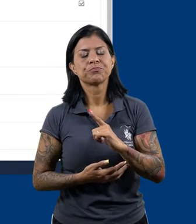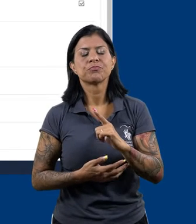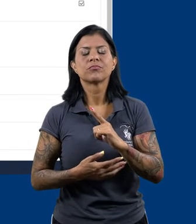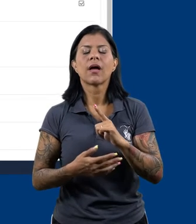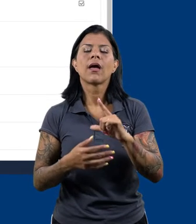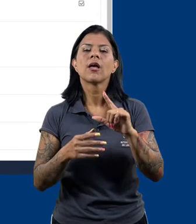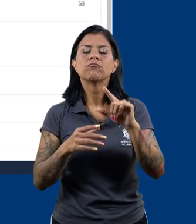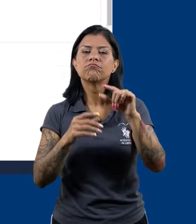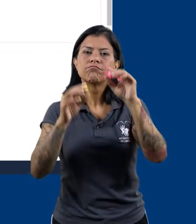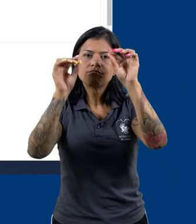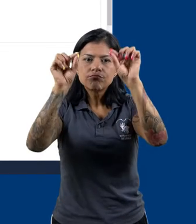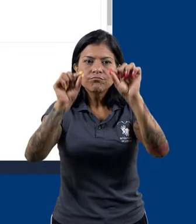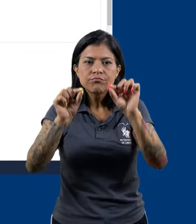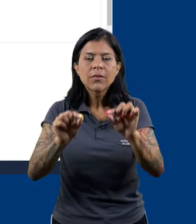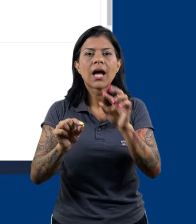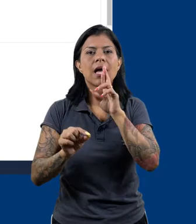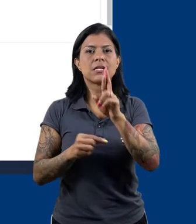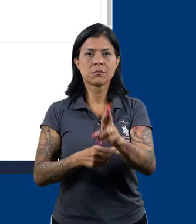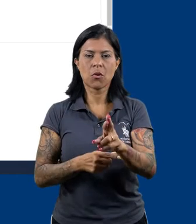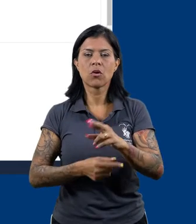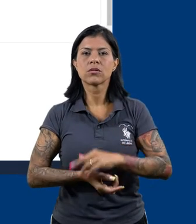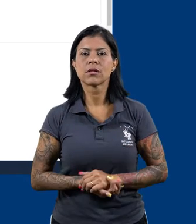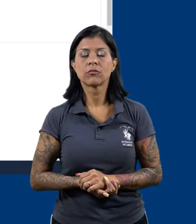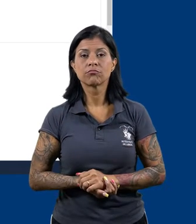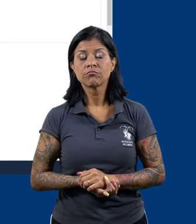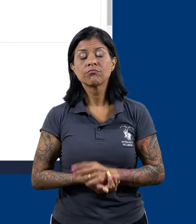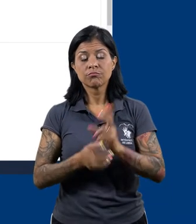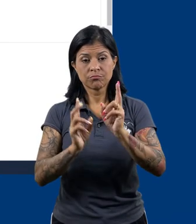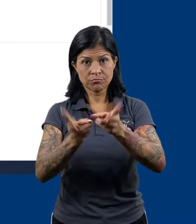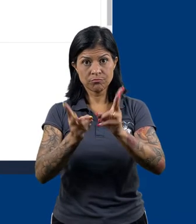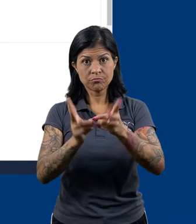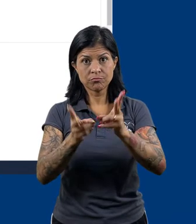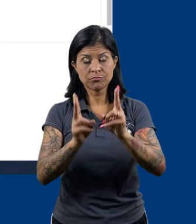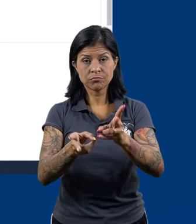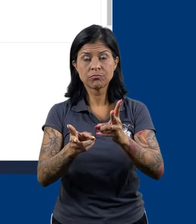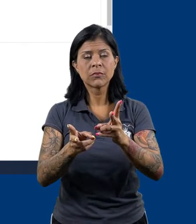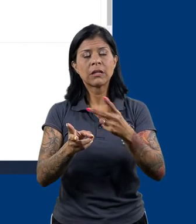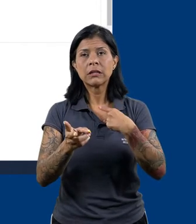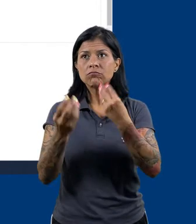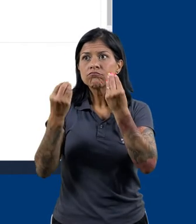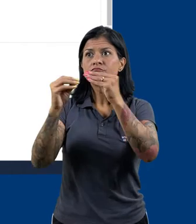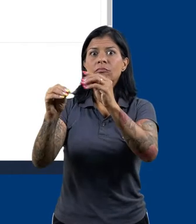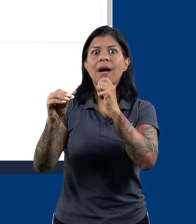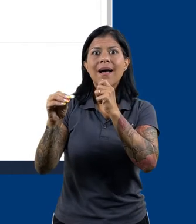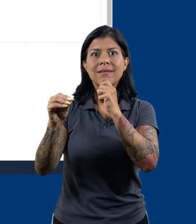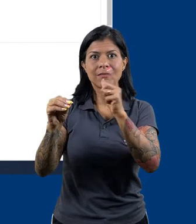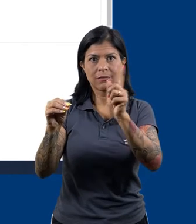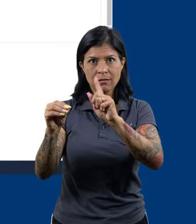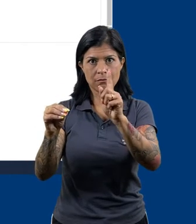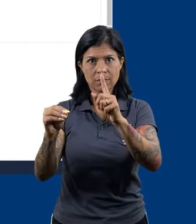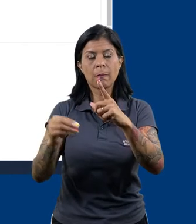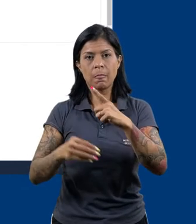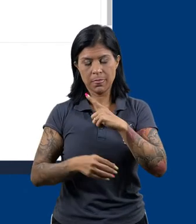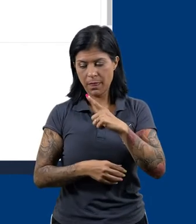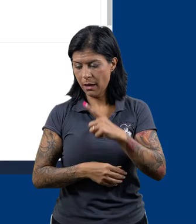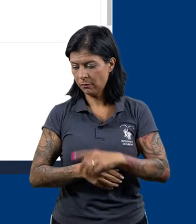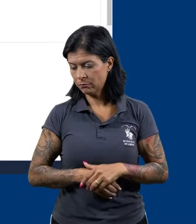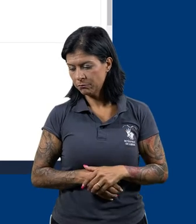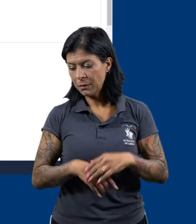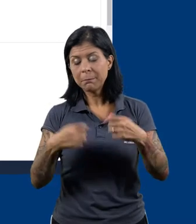questionário, clicar sobre ele. Repare que eu recebo a mensagem de ainda não foi inserida nenhuma pergunta. Temos